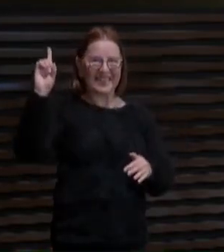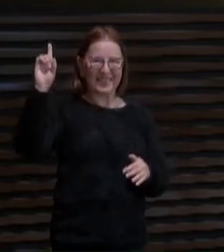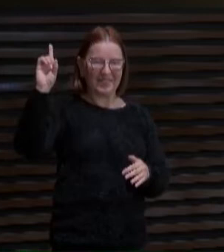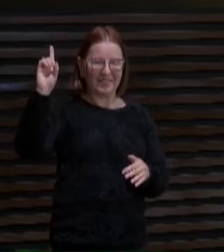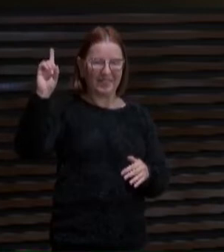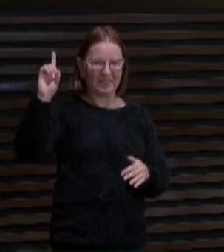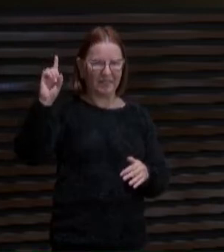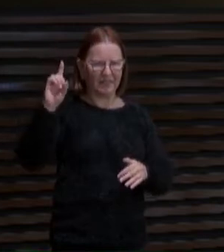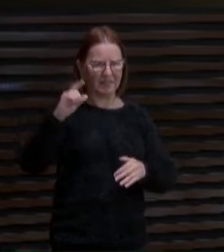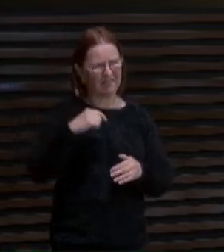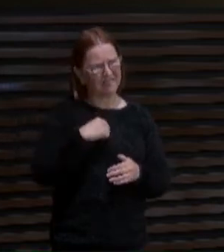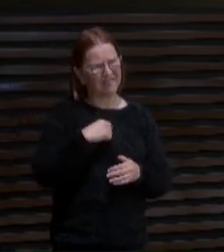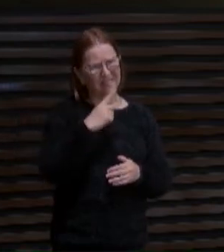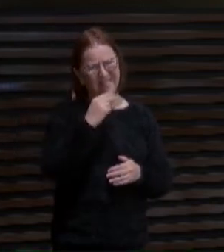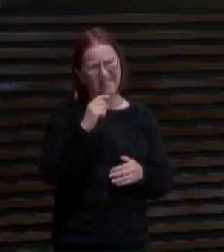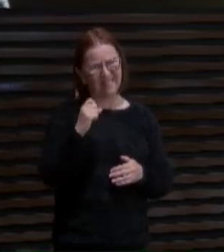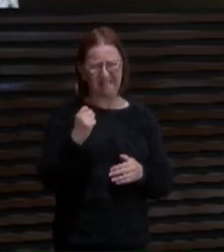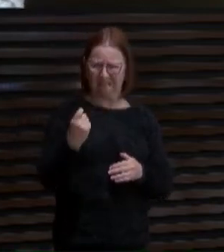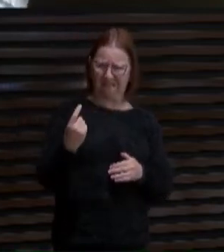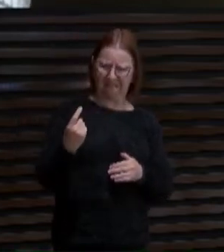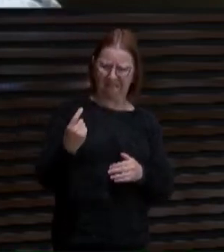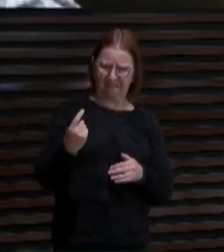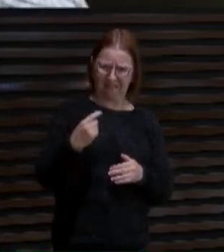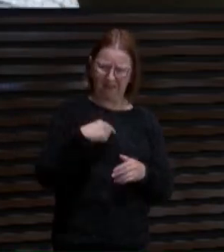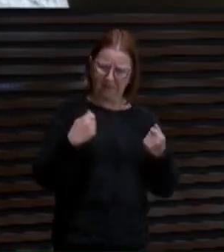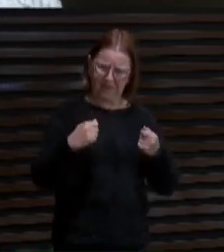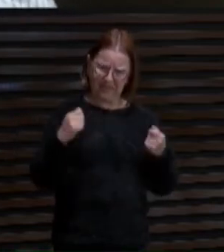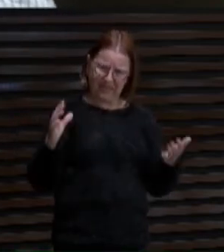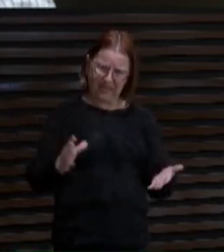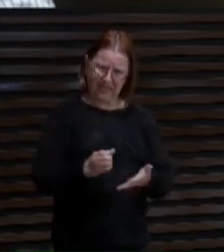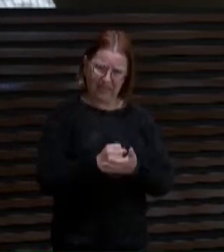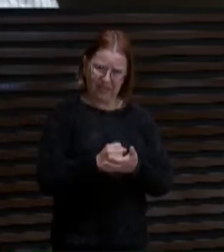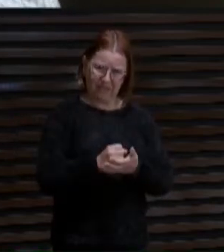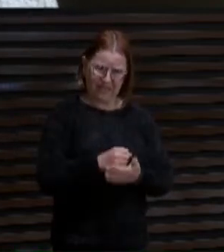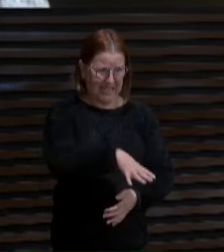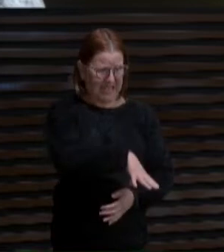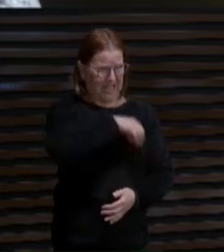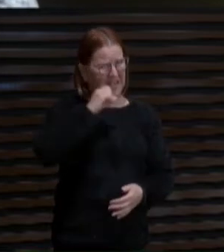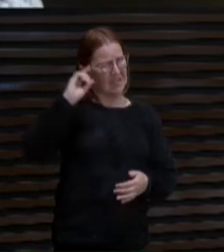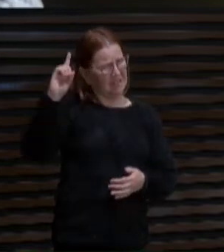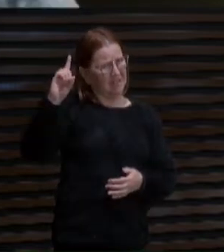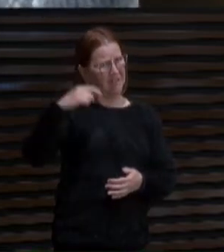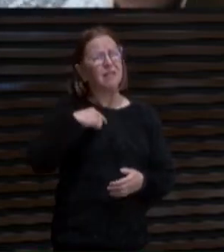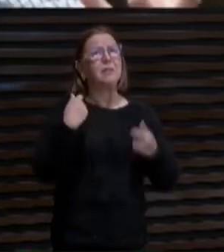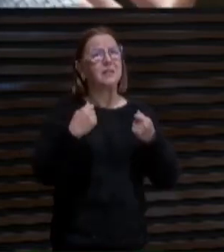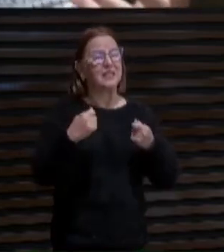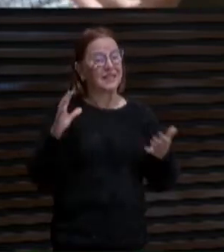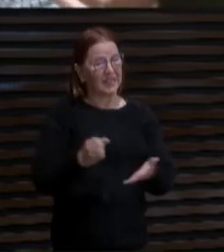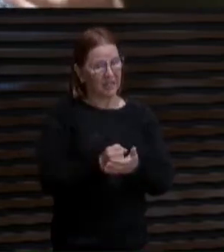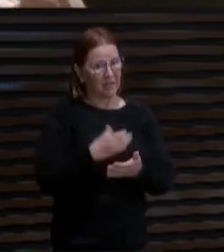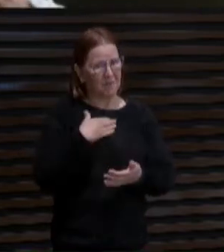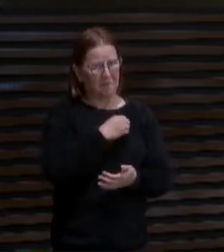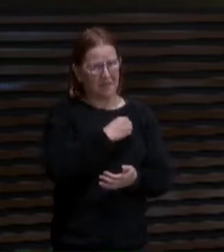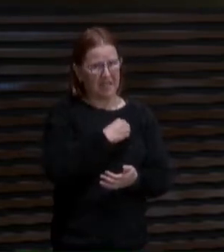eu achei esquisito aquela colocação eu preciso ser salvo da Ira de Deus não precisa ser salvo do meu pecado eu preciso ser salvo da minha iniquidade